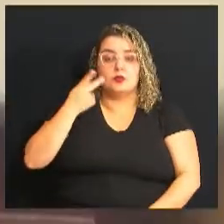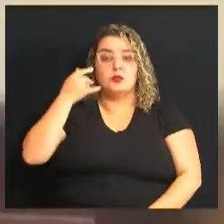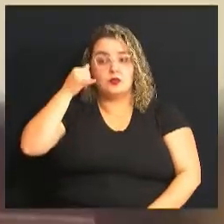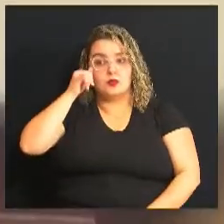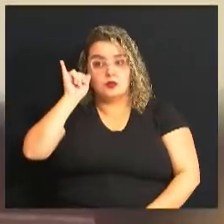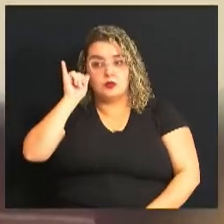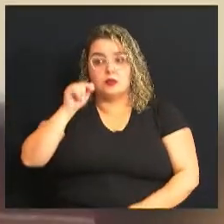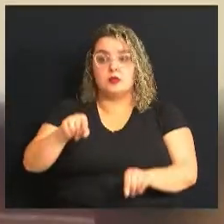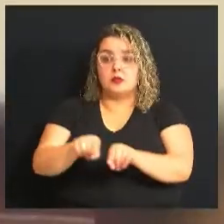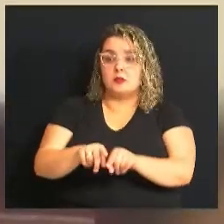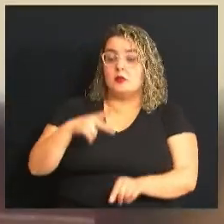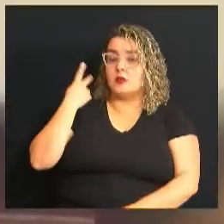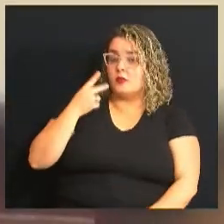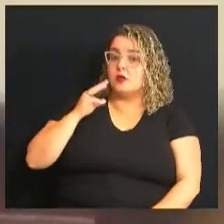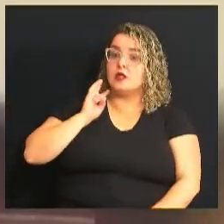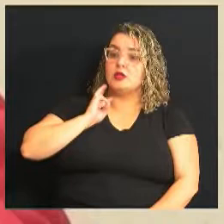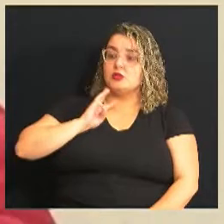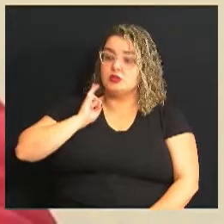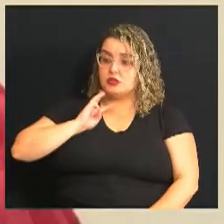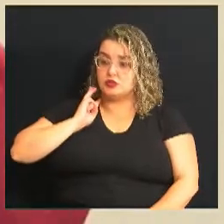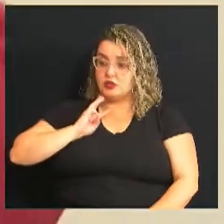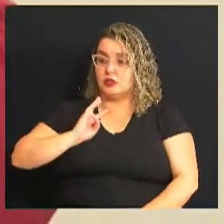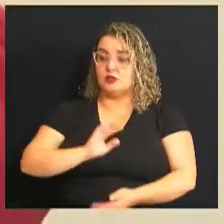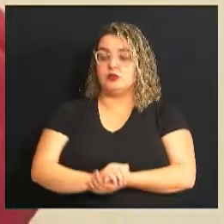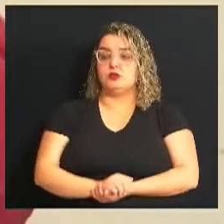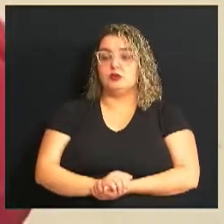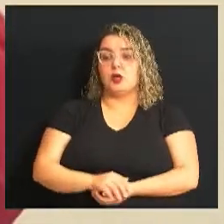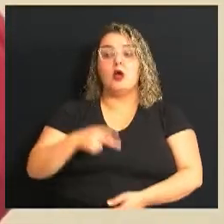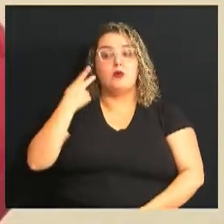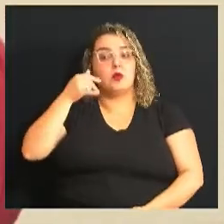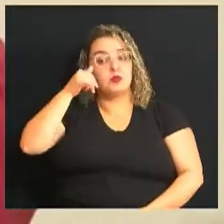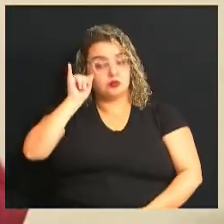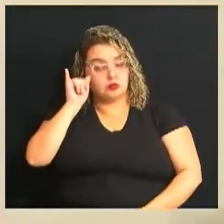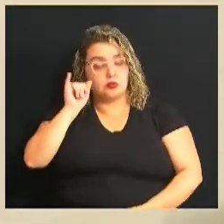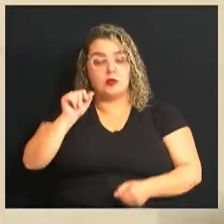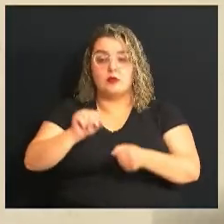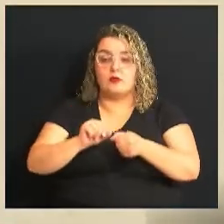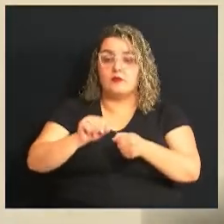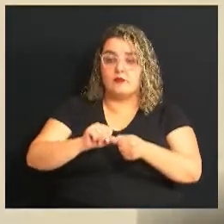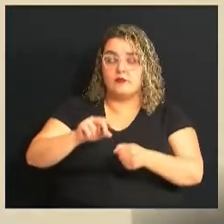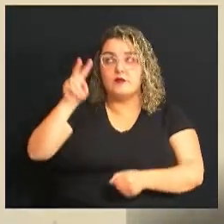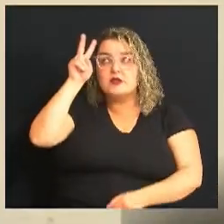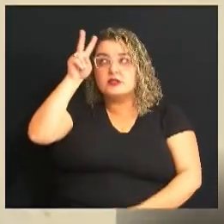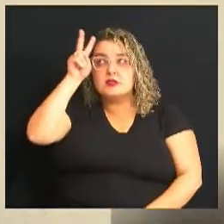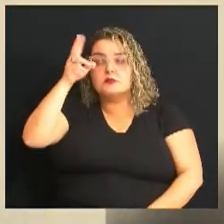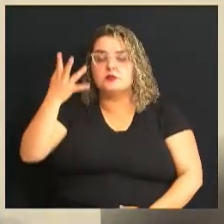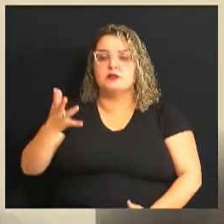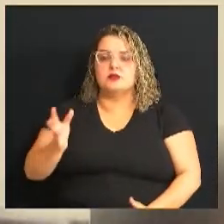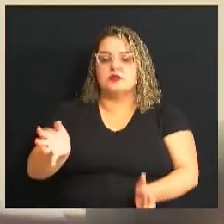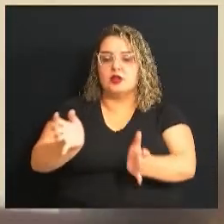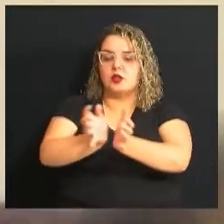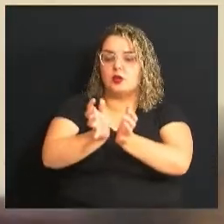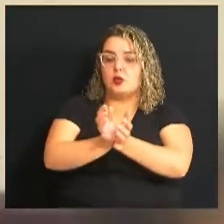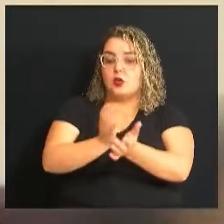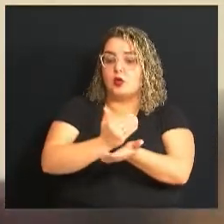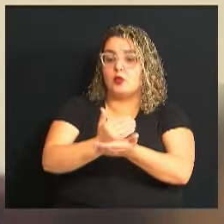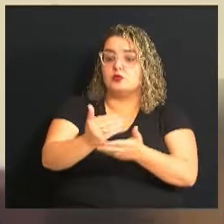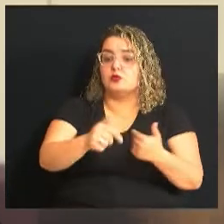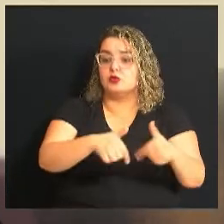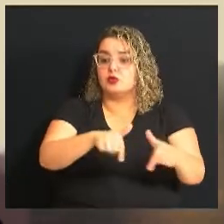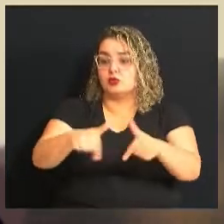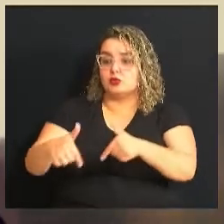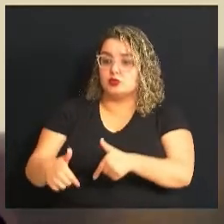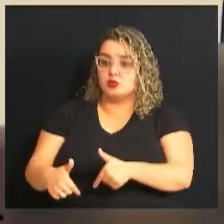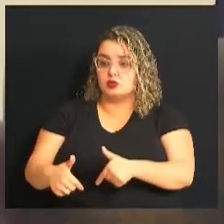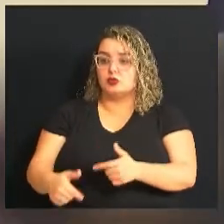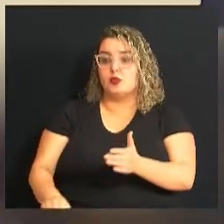Búfalo e o vereador Cecílio Santos. Paulo Búfalo fez um resgate da criação da comissão, que começou seus trabalhos ainda